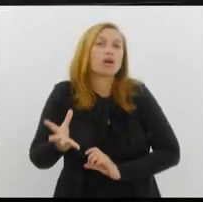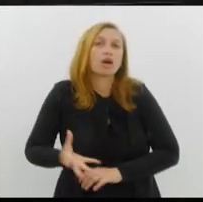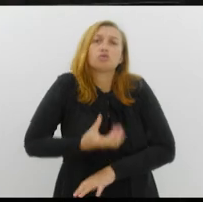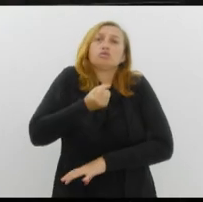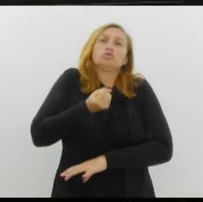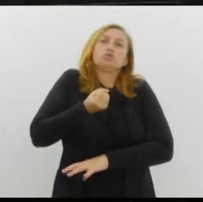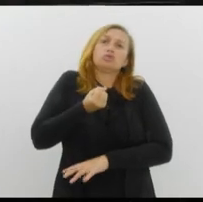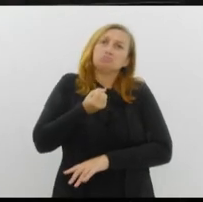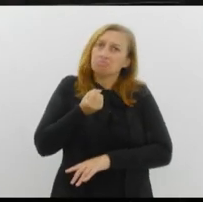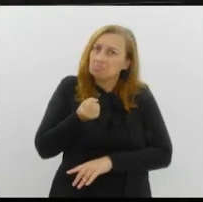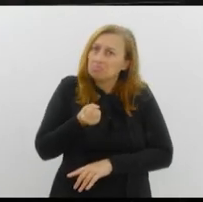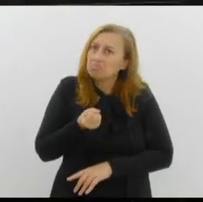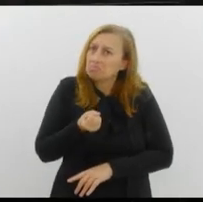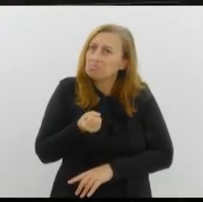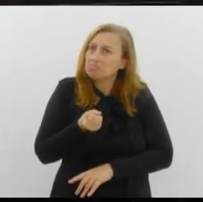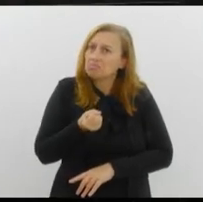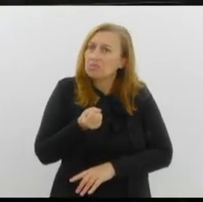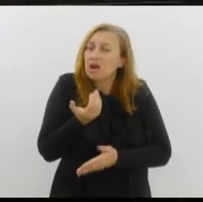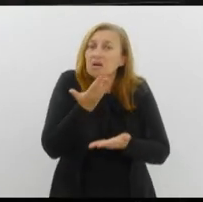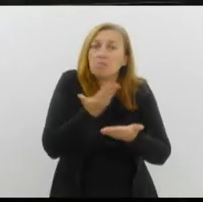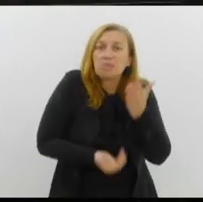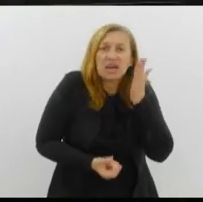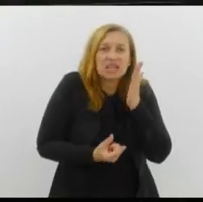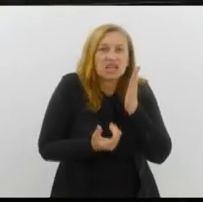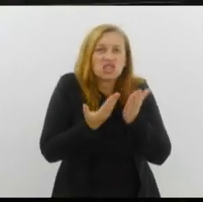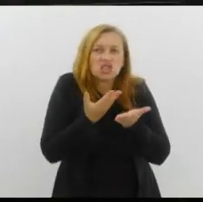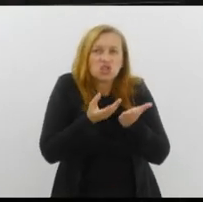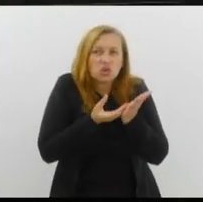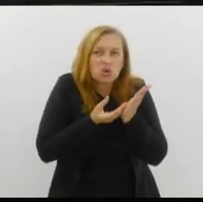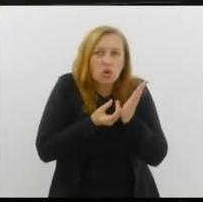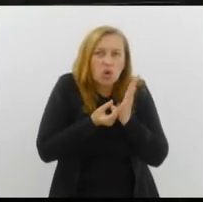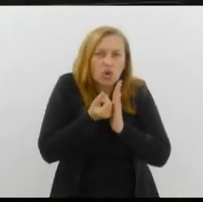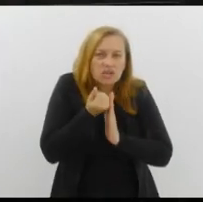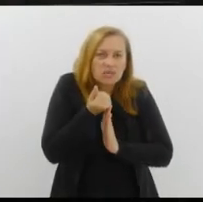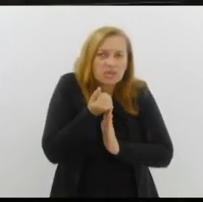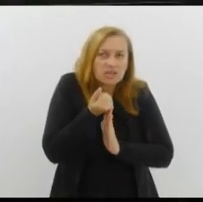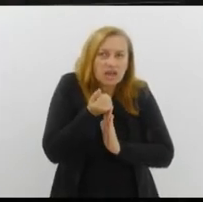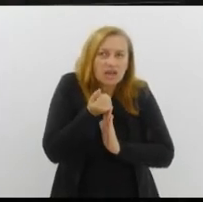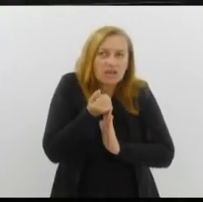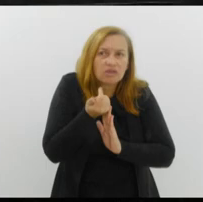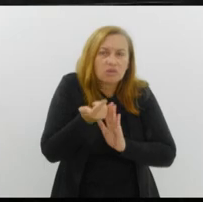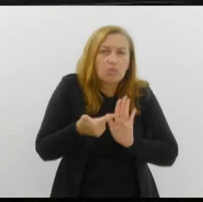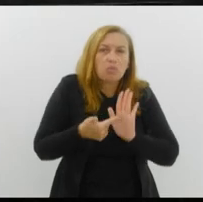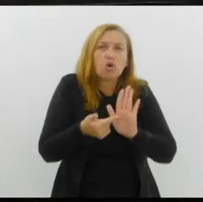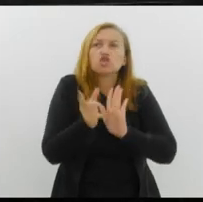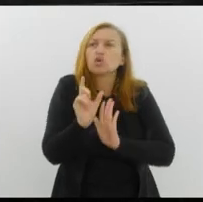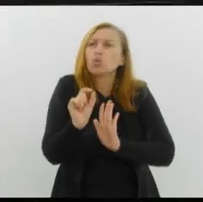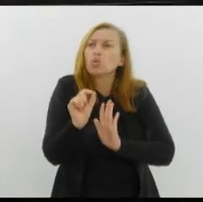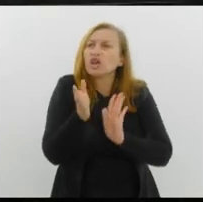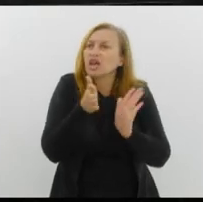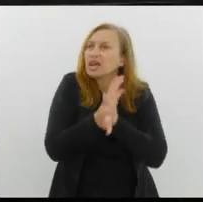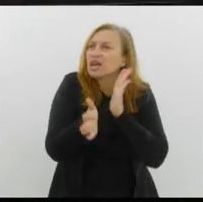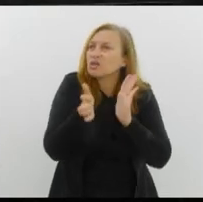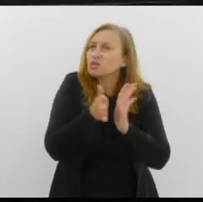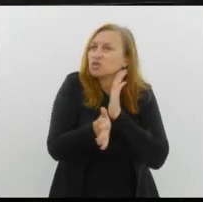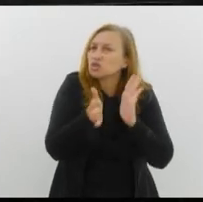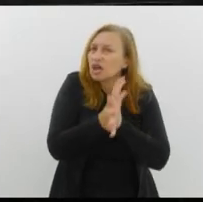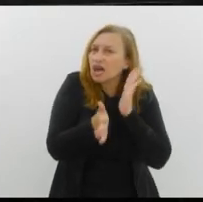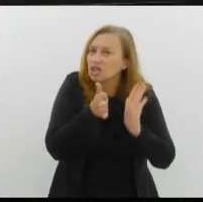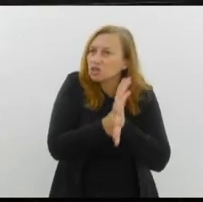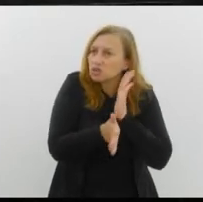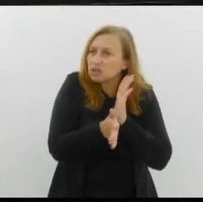assustadores. Déficit orçamentário representa dizer que as despesas